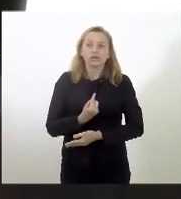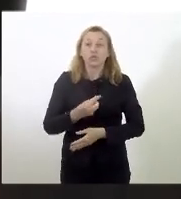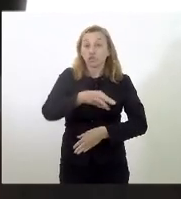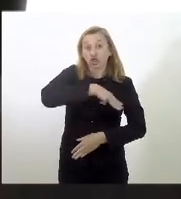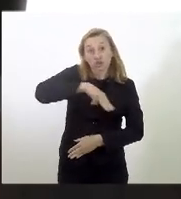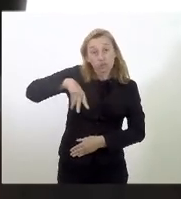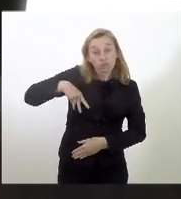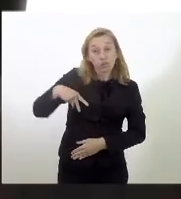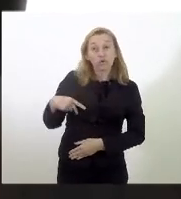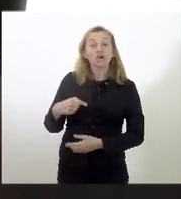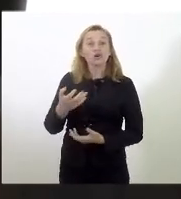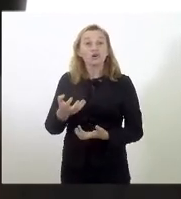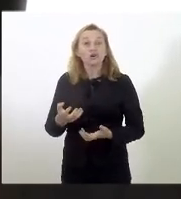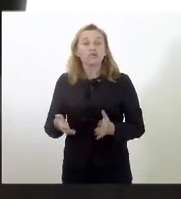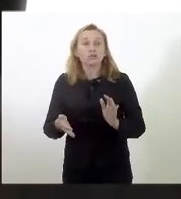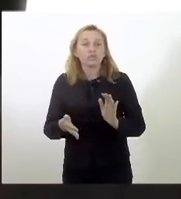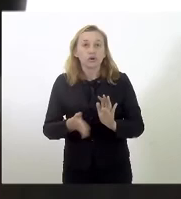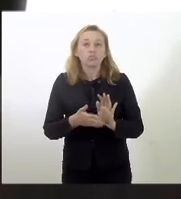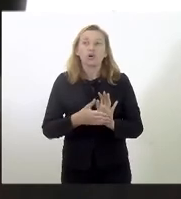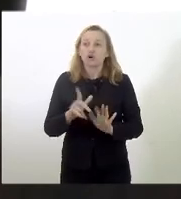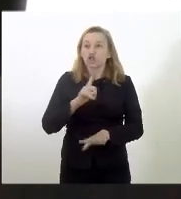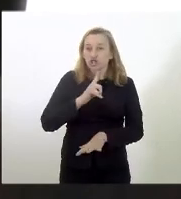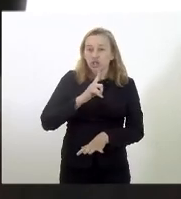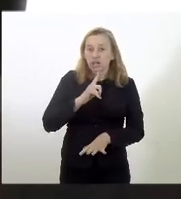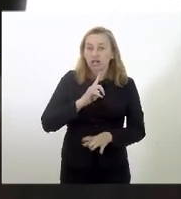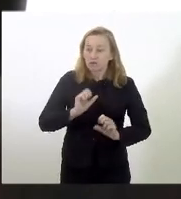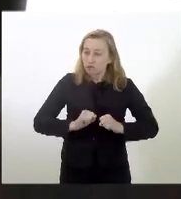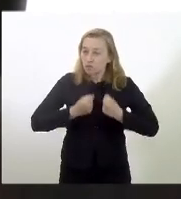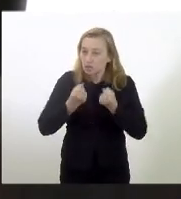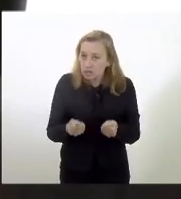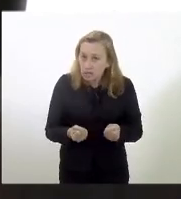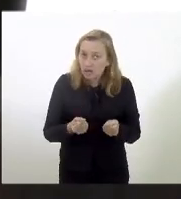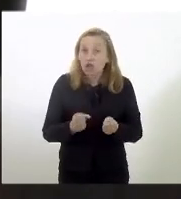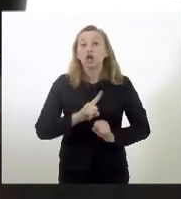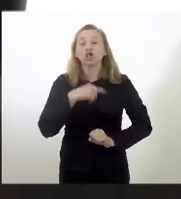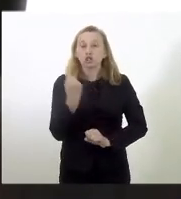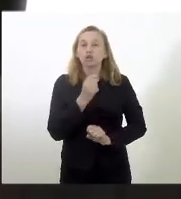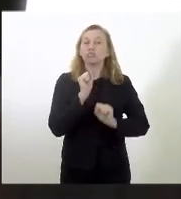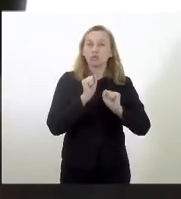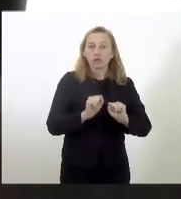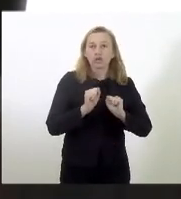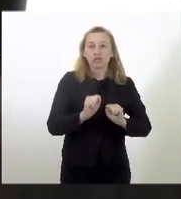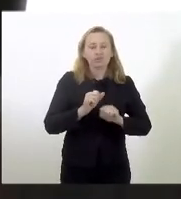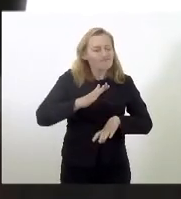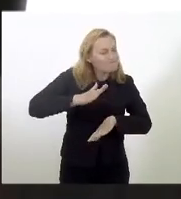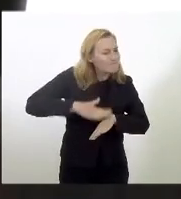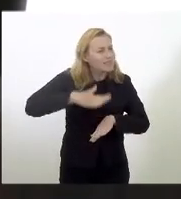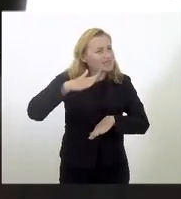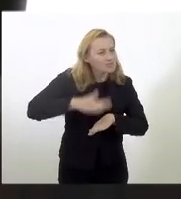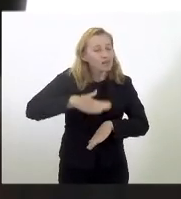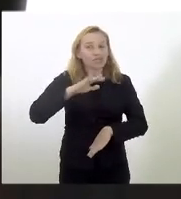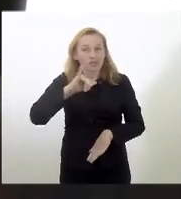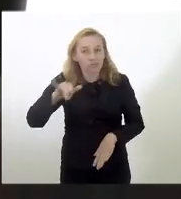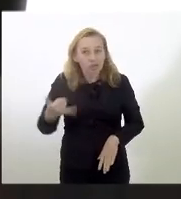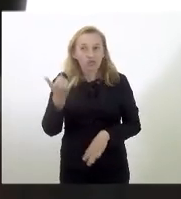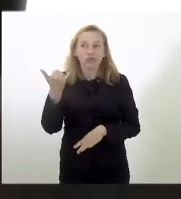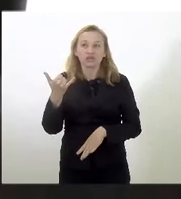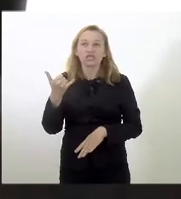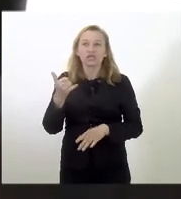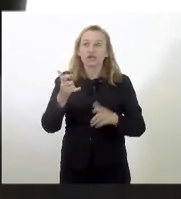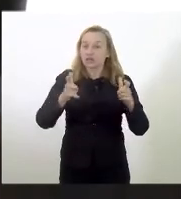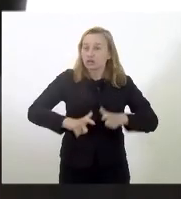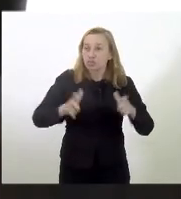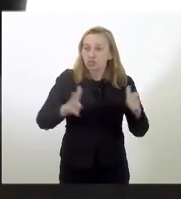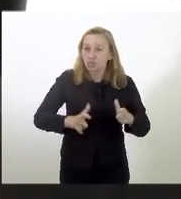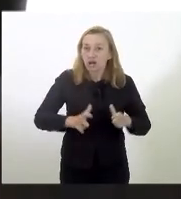Ministério Público está com esse propósito, tenho pregado muito isso, que a gente possa, cada vez mais, e aproveitar esse belo espaço,